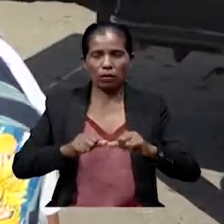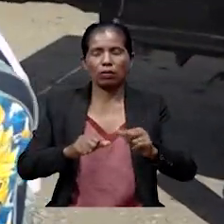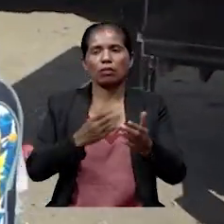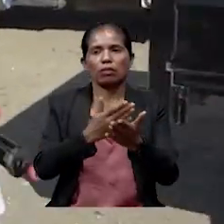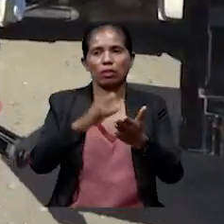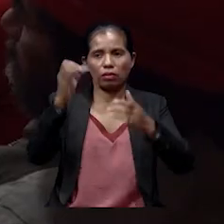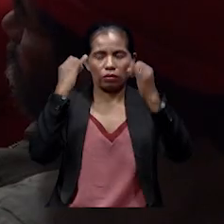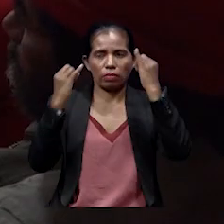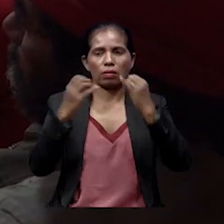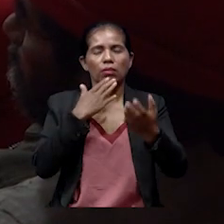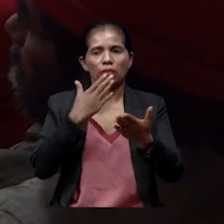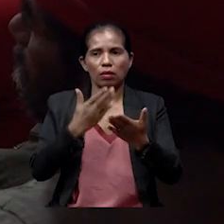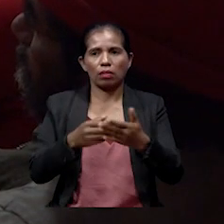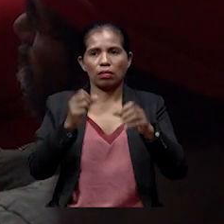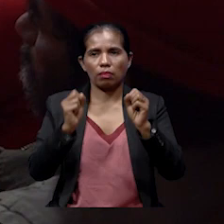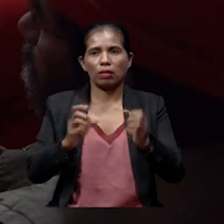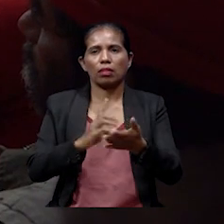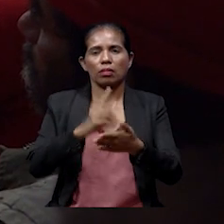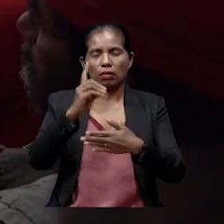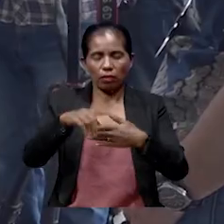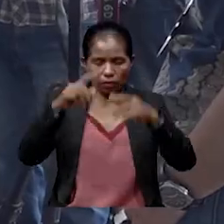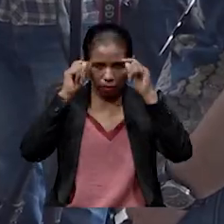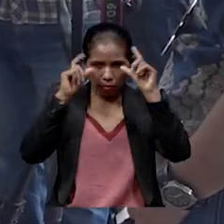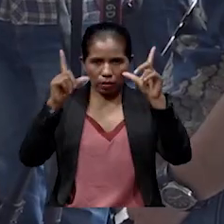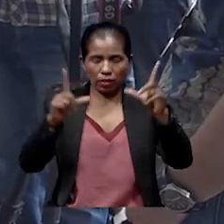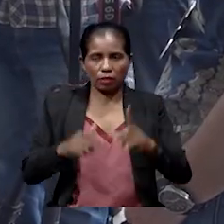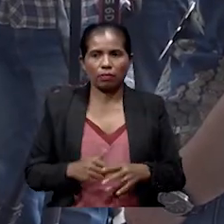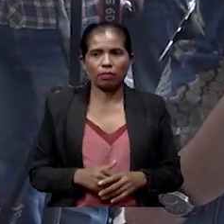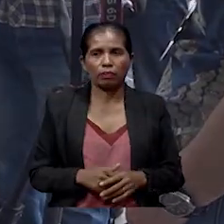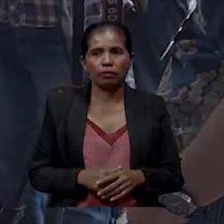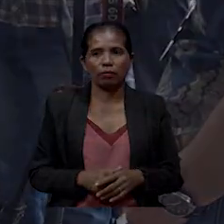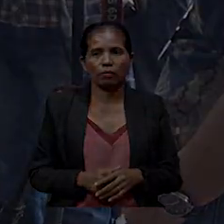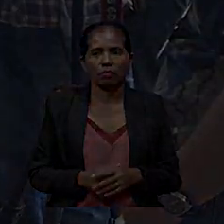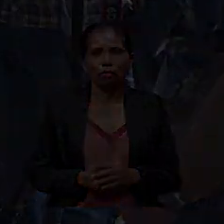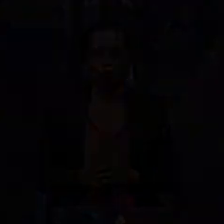informação qualidade no Nebele Desenvolve Timor-Leste. Clementino Maia, Gemen.